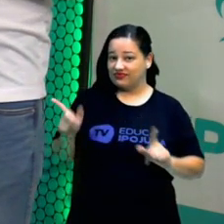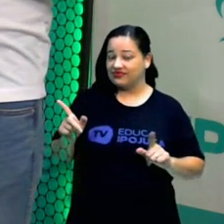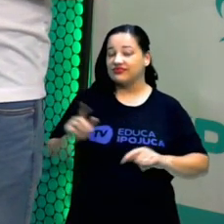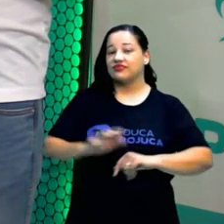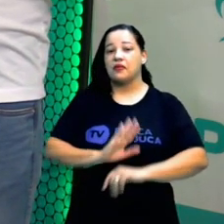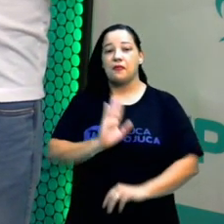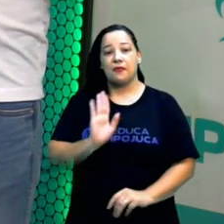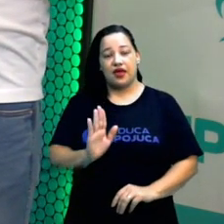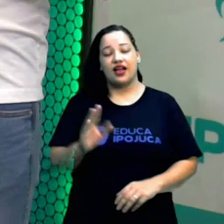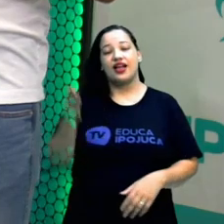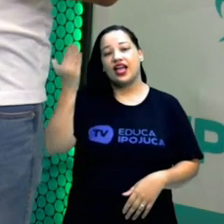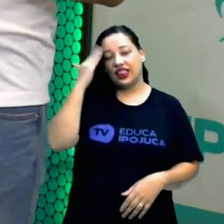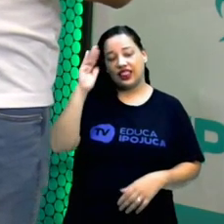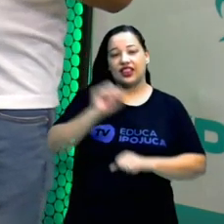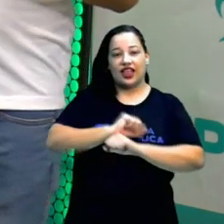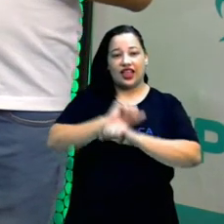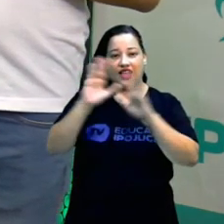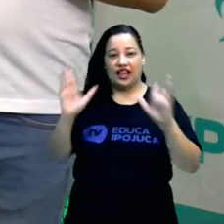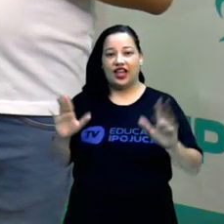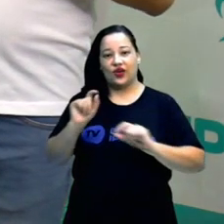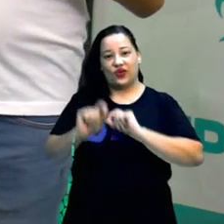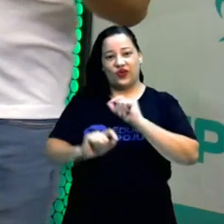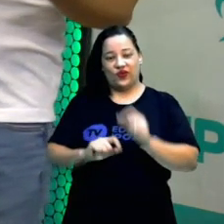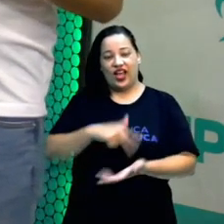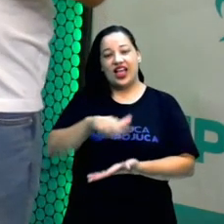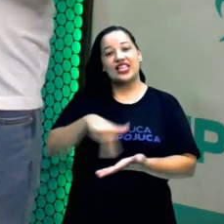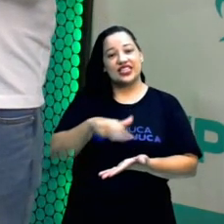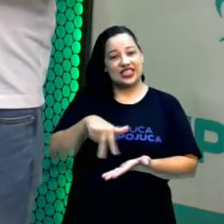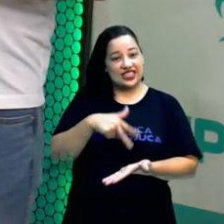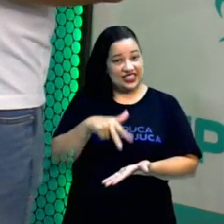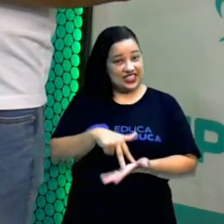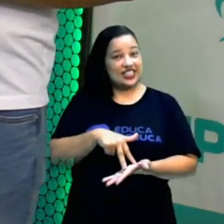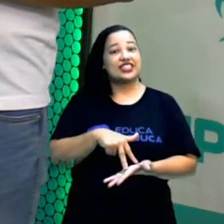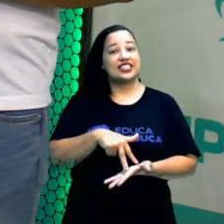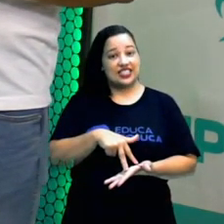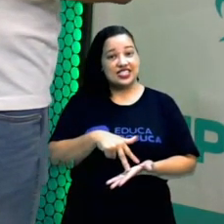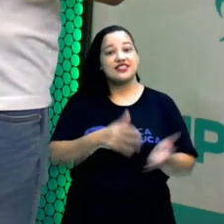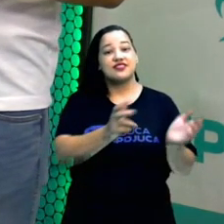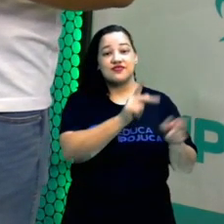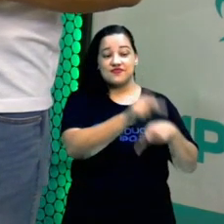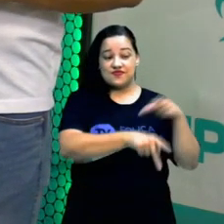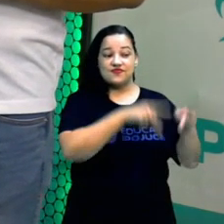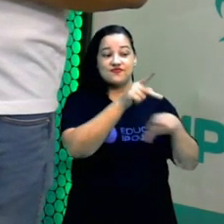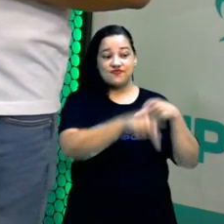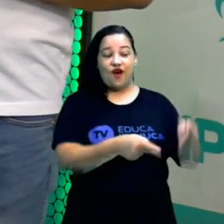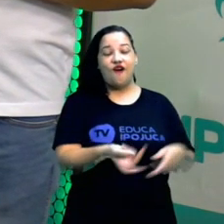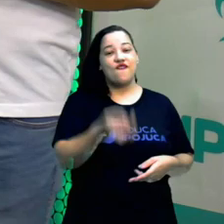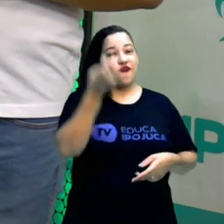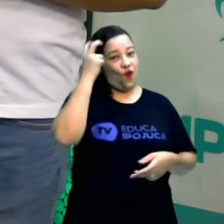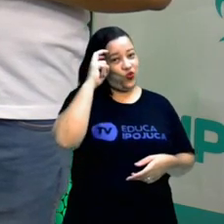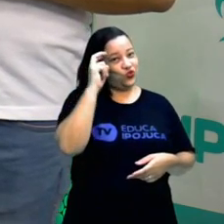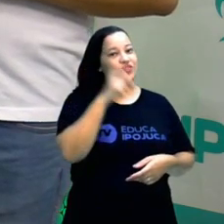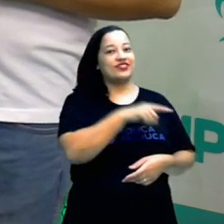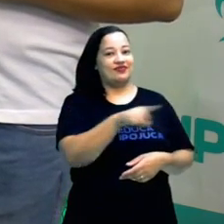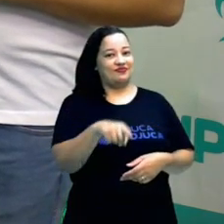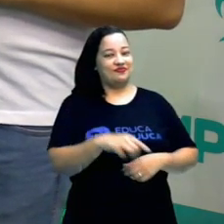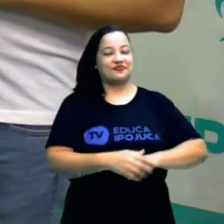vamos entender sobre a questão das danças e alguns povos e suas culturas.